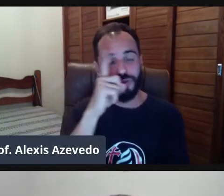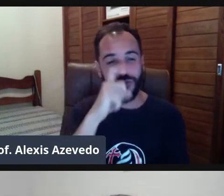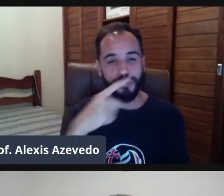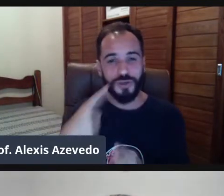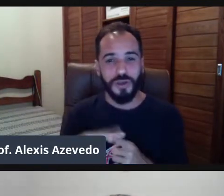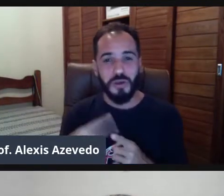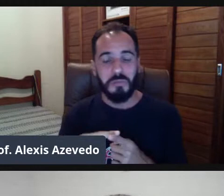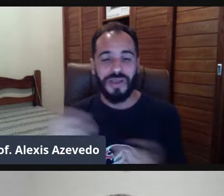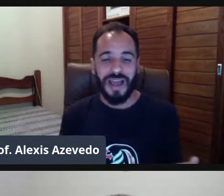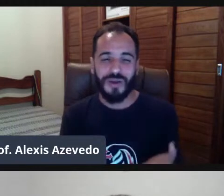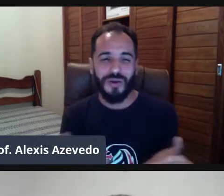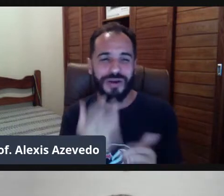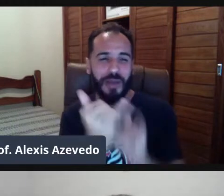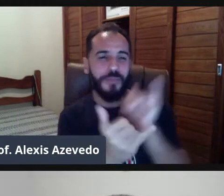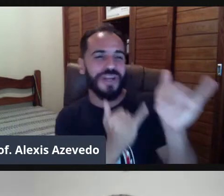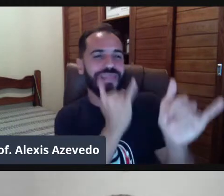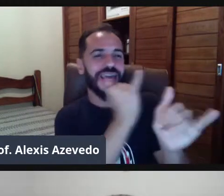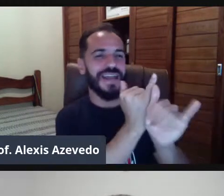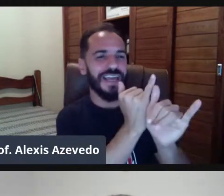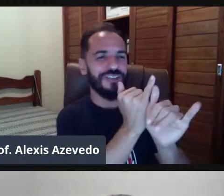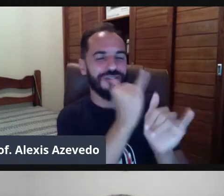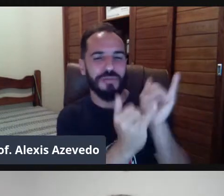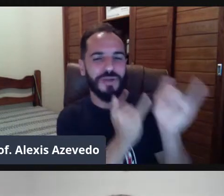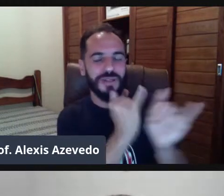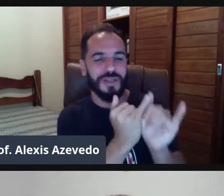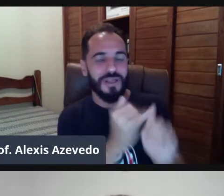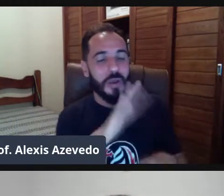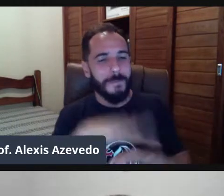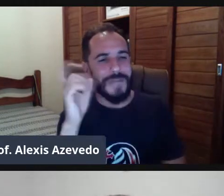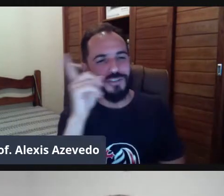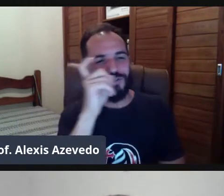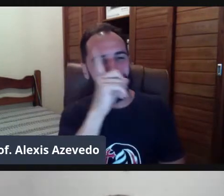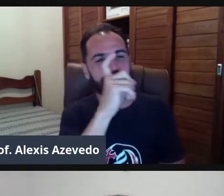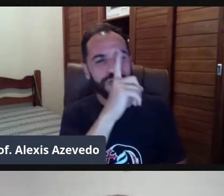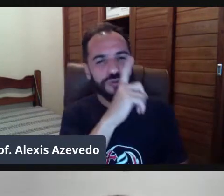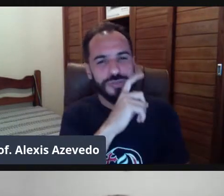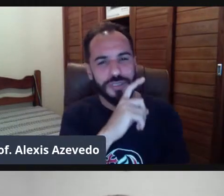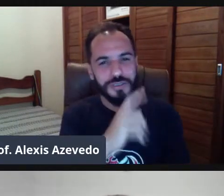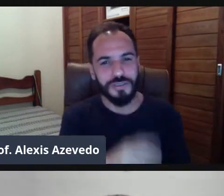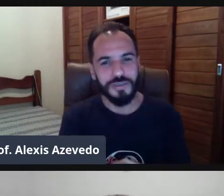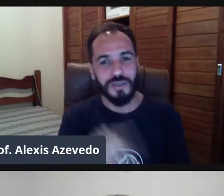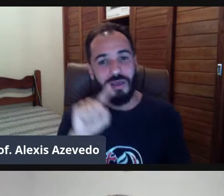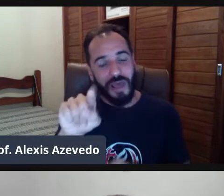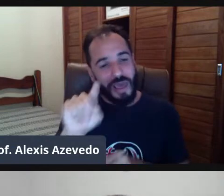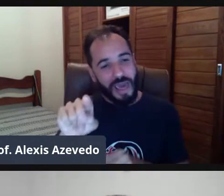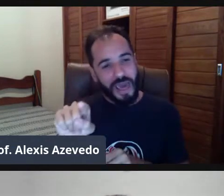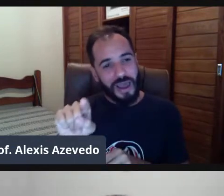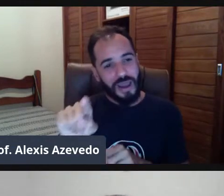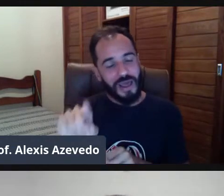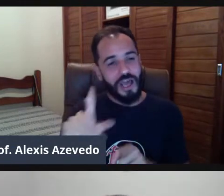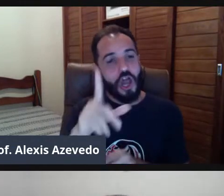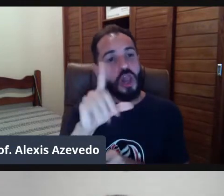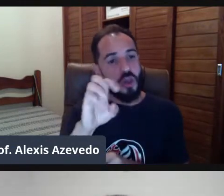modo remoto, porque primeiro assumir, né? Eu e Fabíola assumimos,